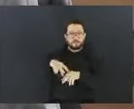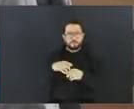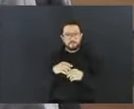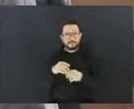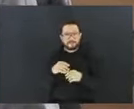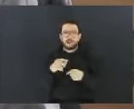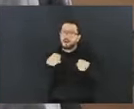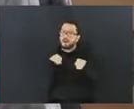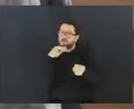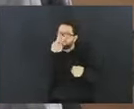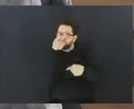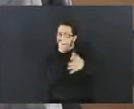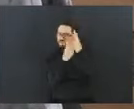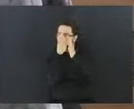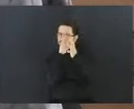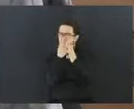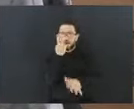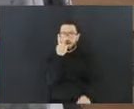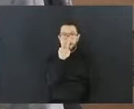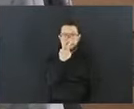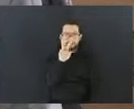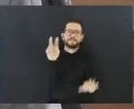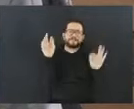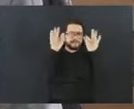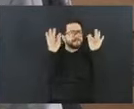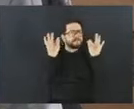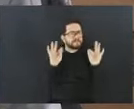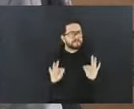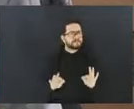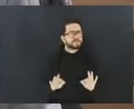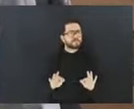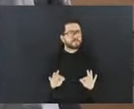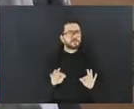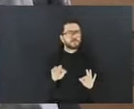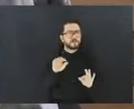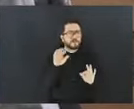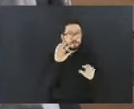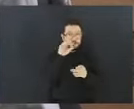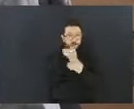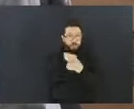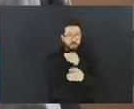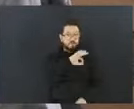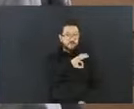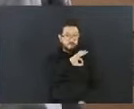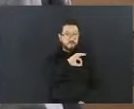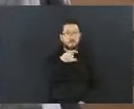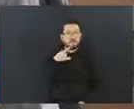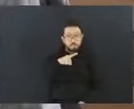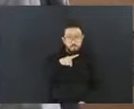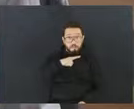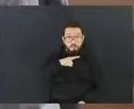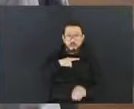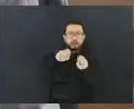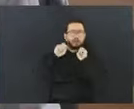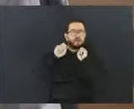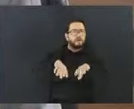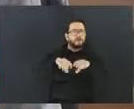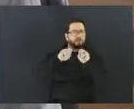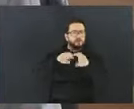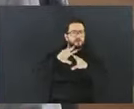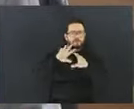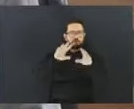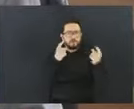Militar tem essa vertente educacional junto às escolas. Acredito que essa